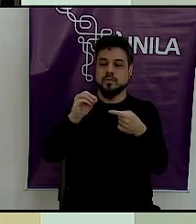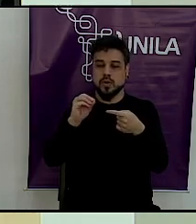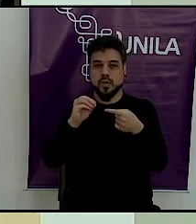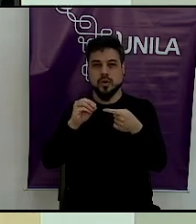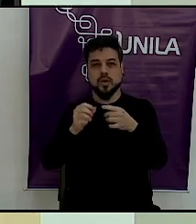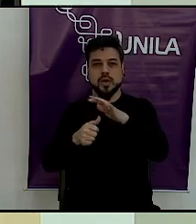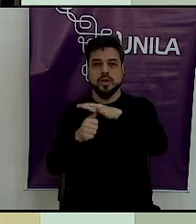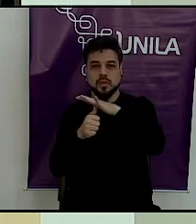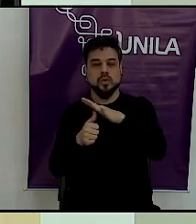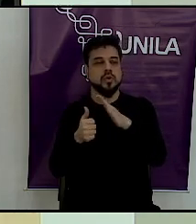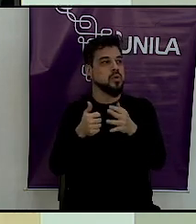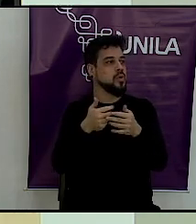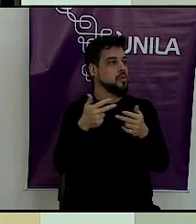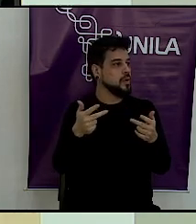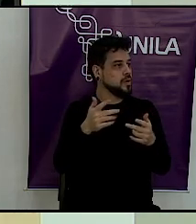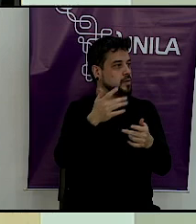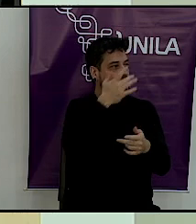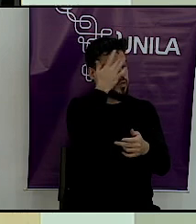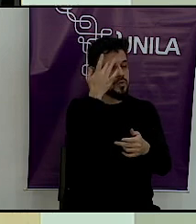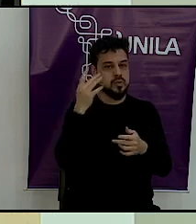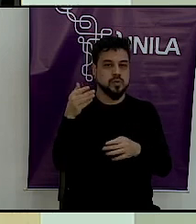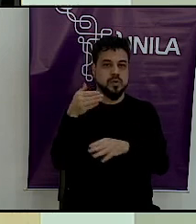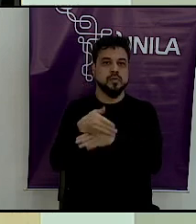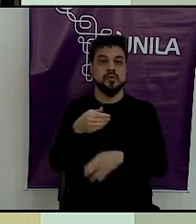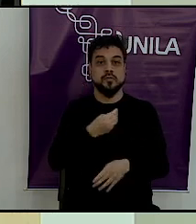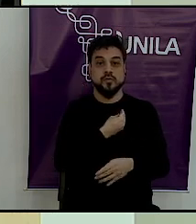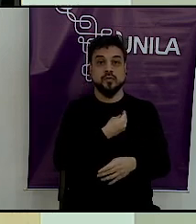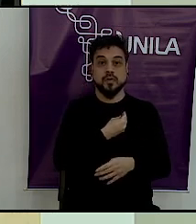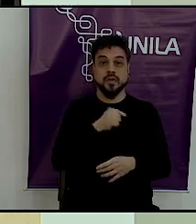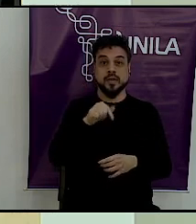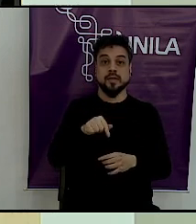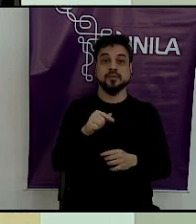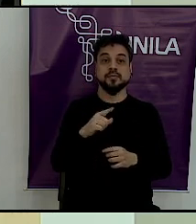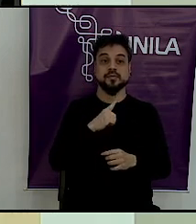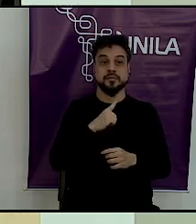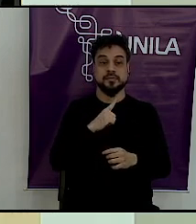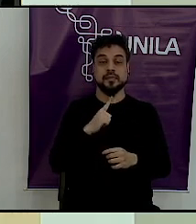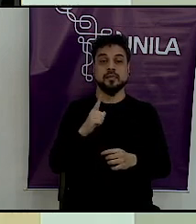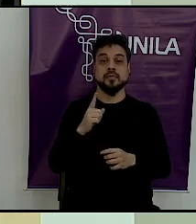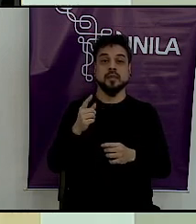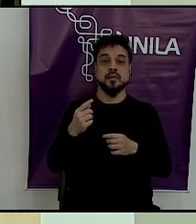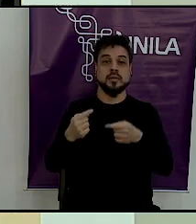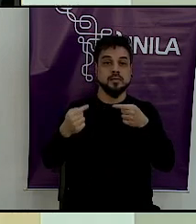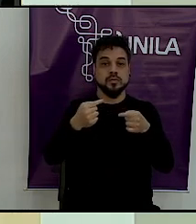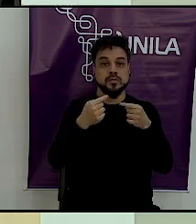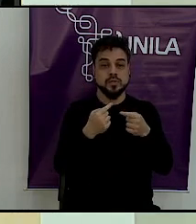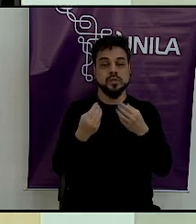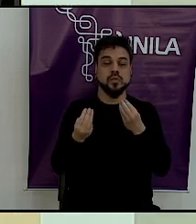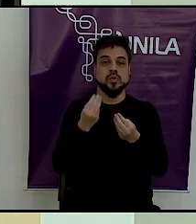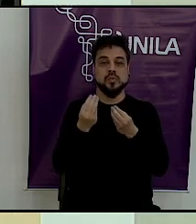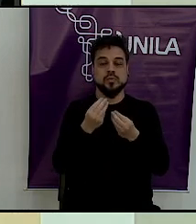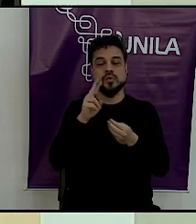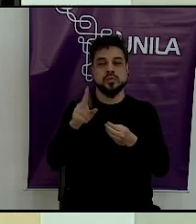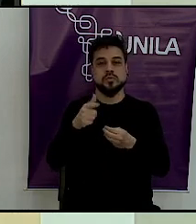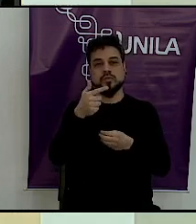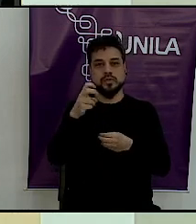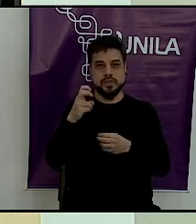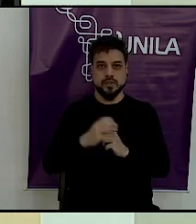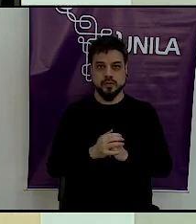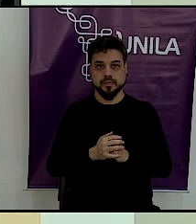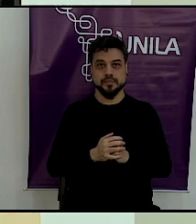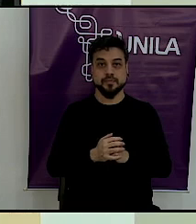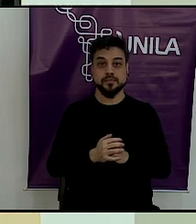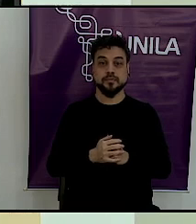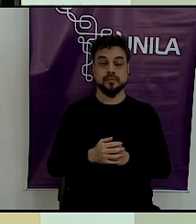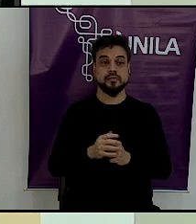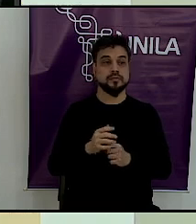aí debatendo como será alocados os recursos para o ano de 2025. Isso tudo, então, nós vamos levar